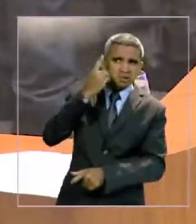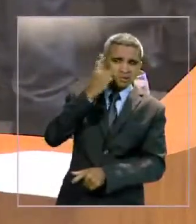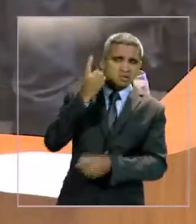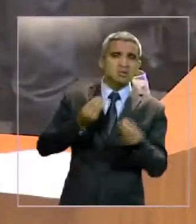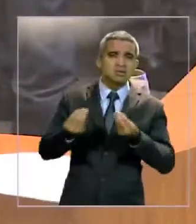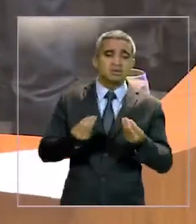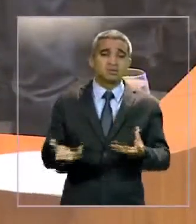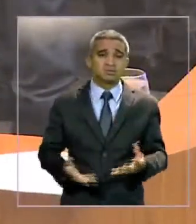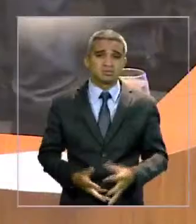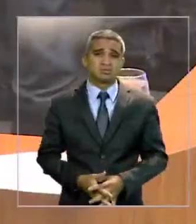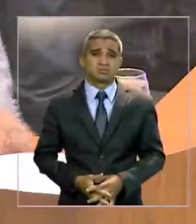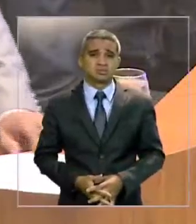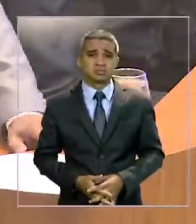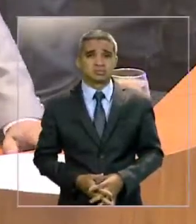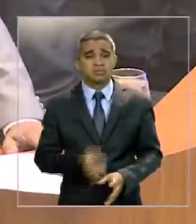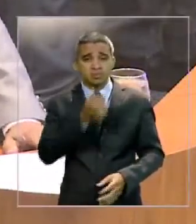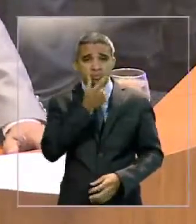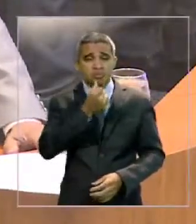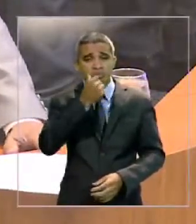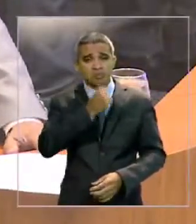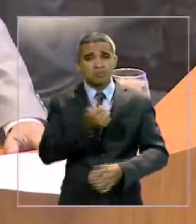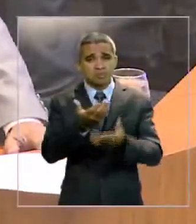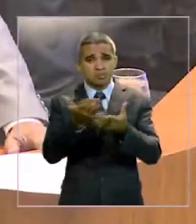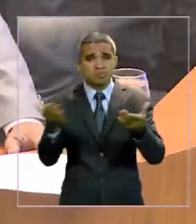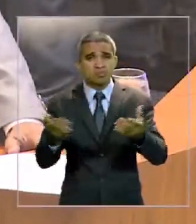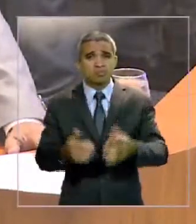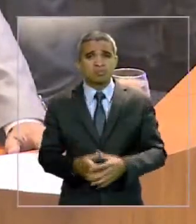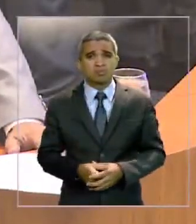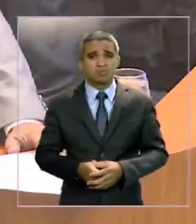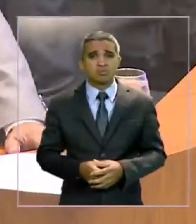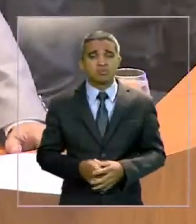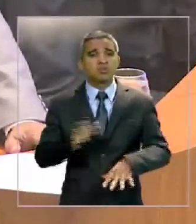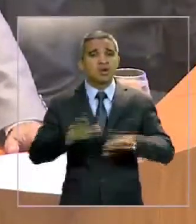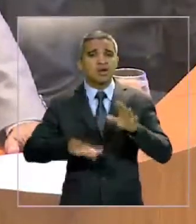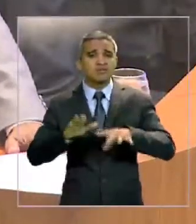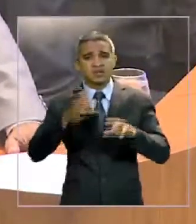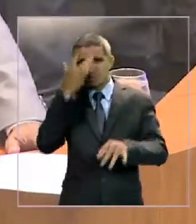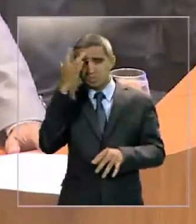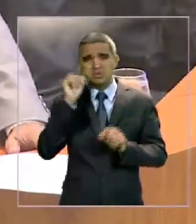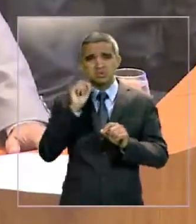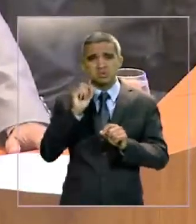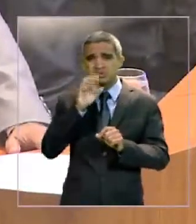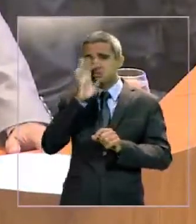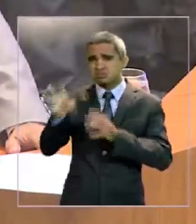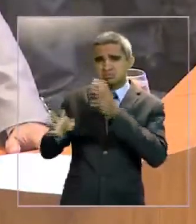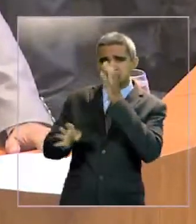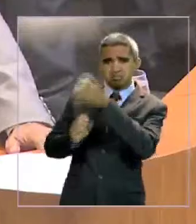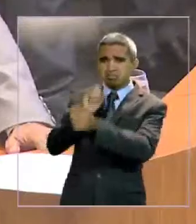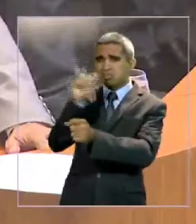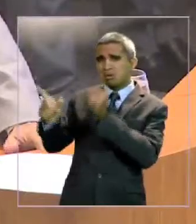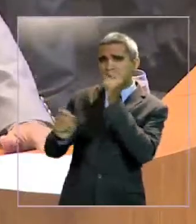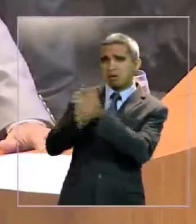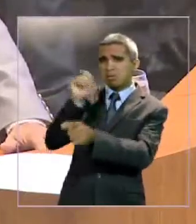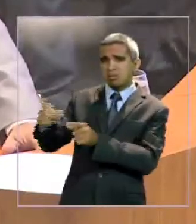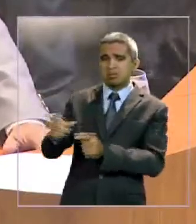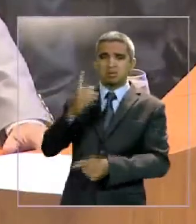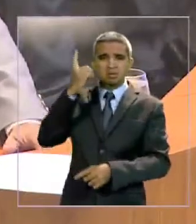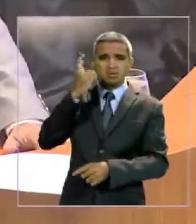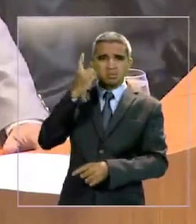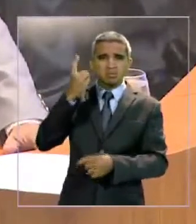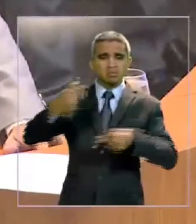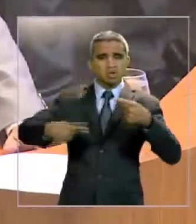lei federal que traz no seu bojo o que os estados e municípios devem fazer. E lá na lei é bem